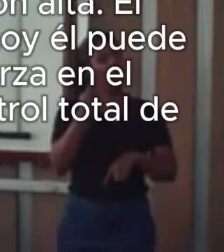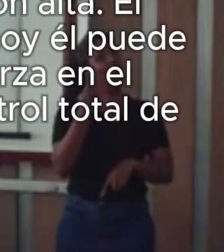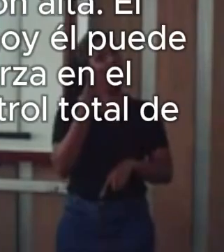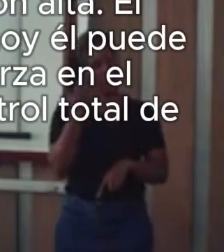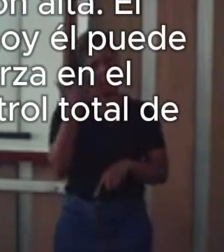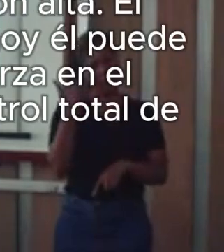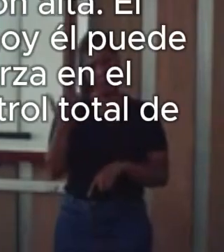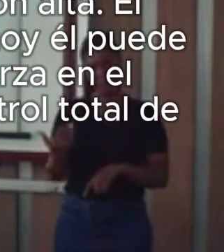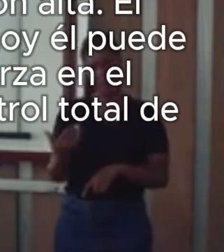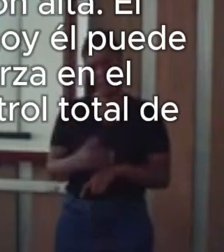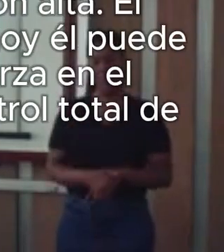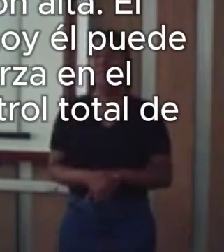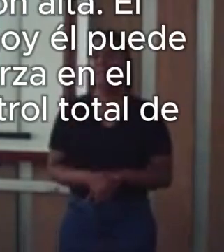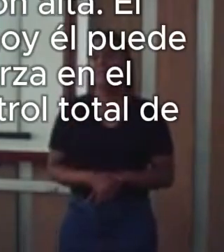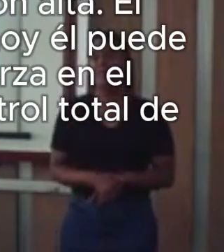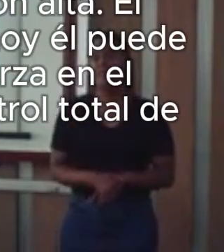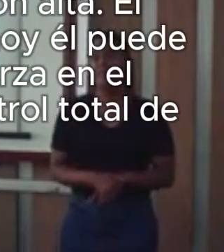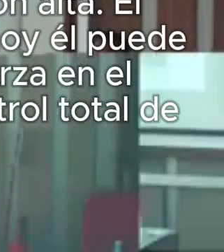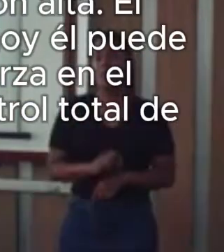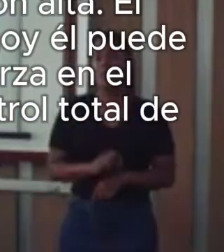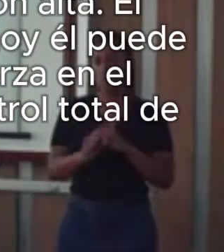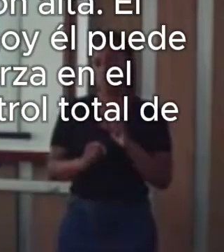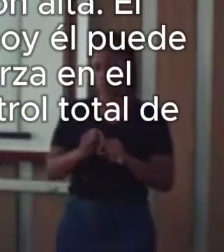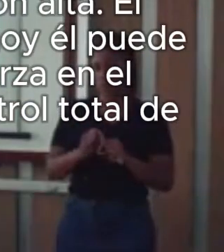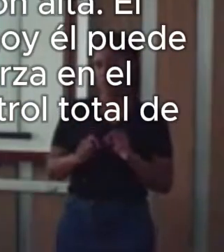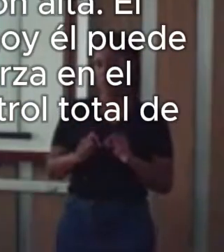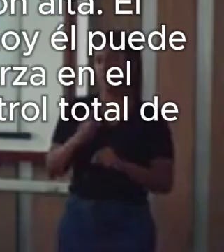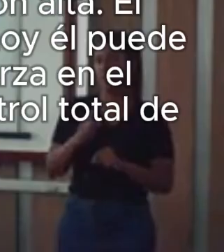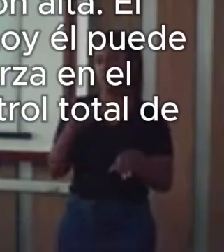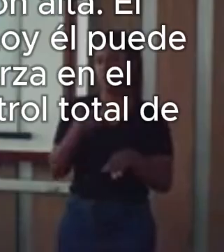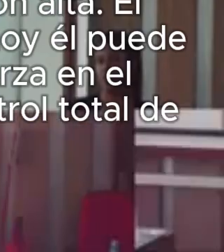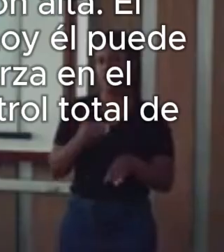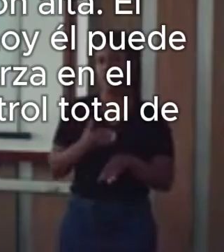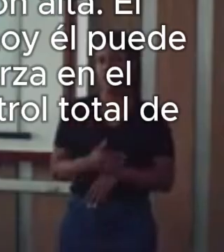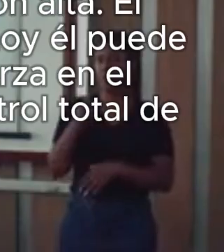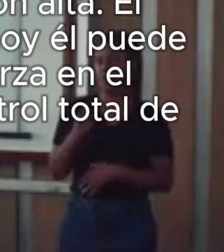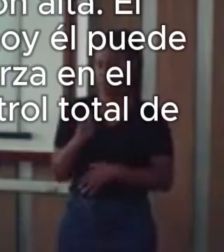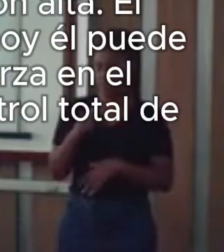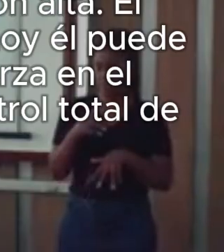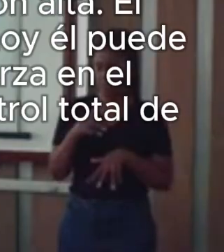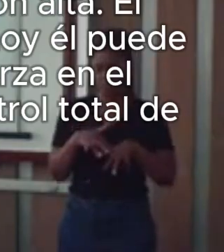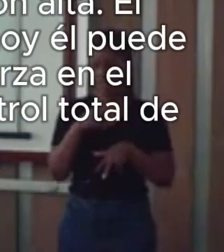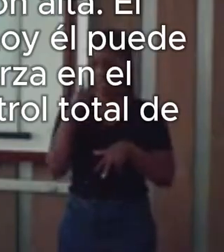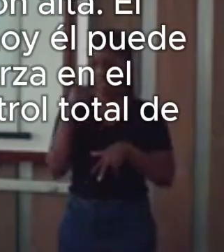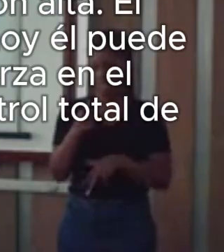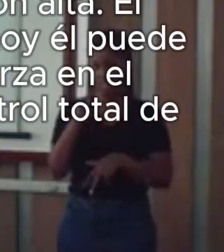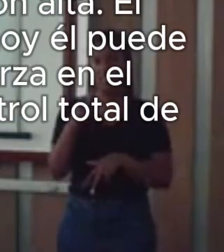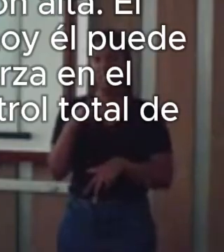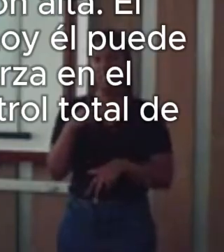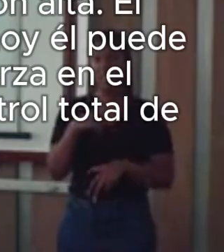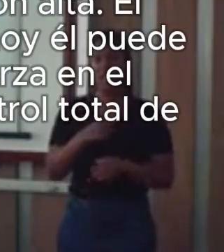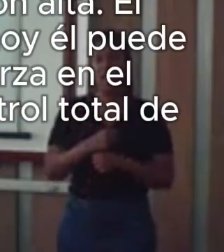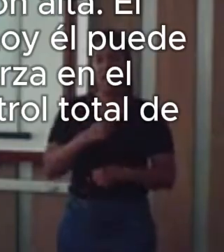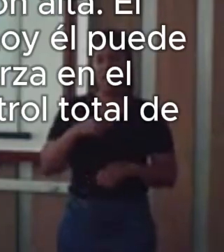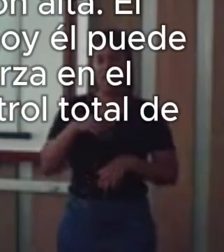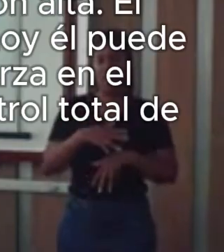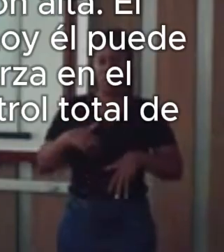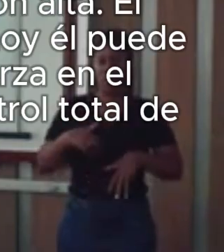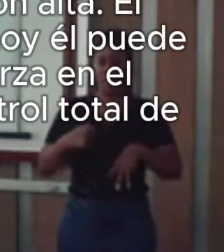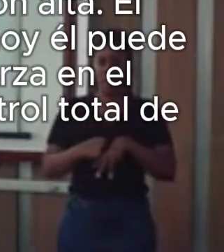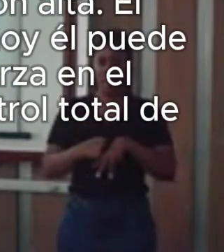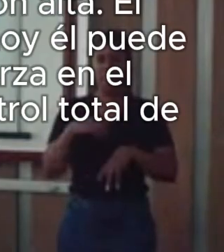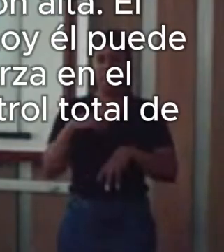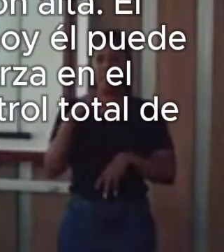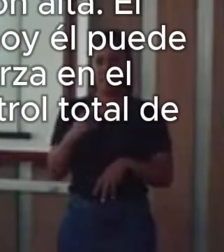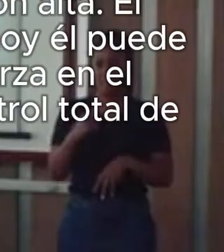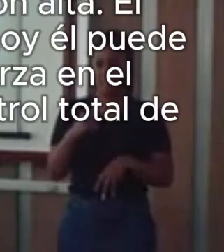sucessos. Que foi o participante 7, que ele tinha uma lesão em C5, quer dizer, uma lesão bem alta.